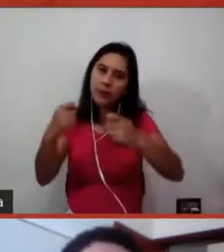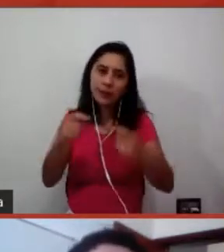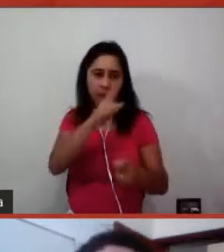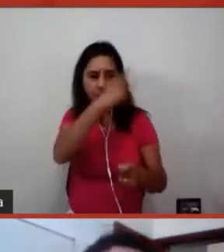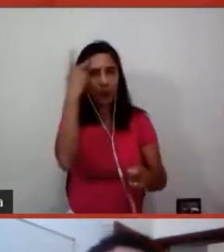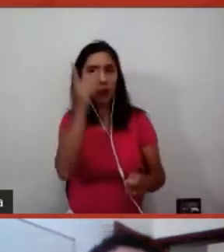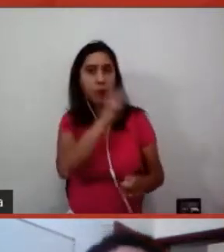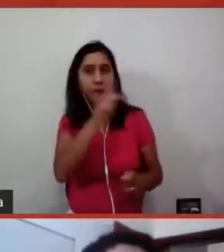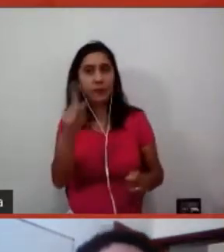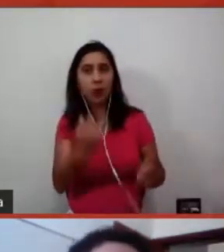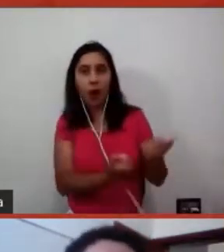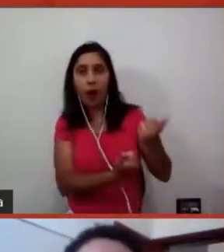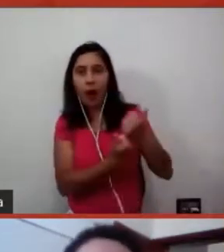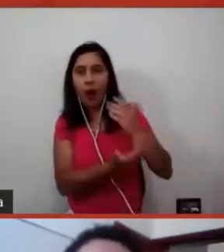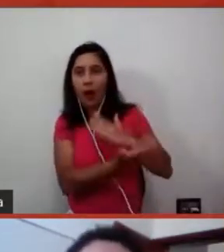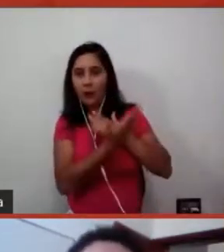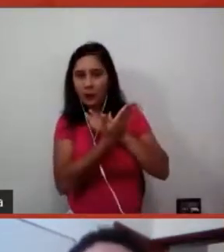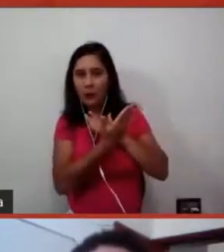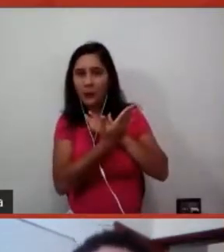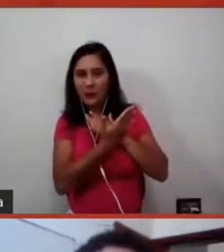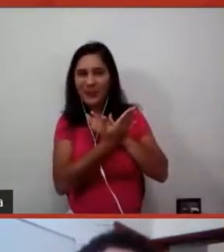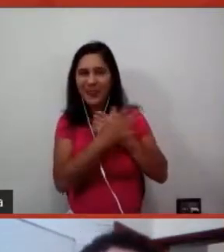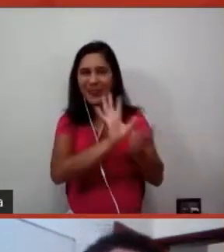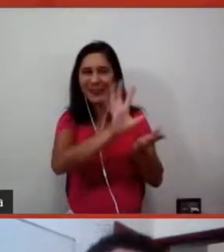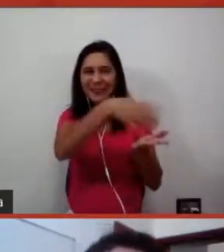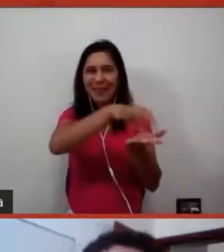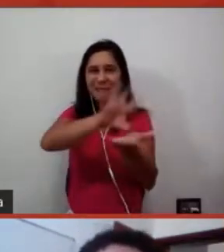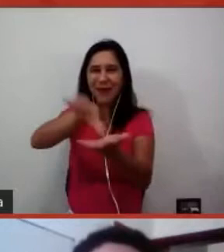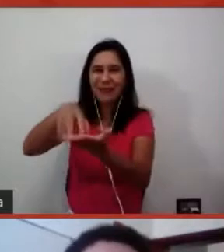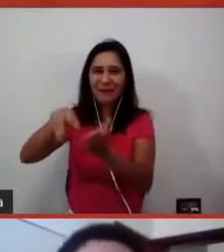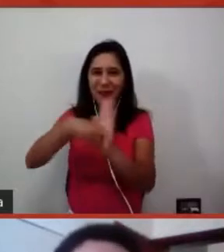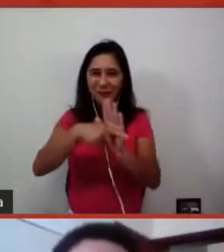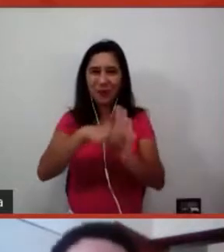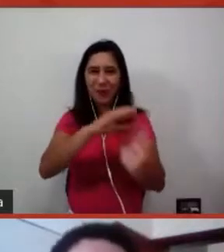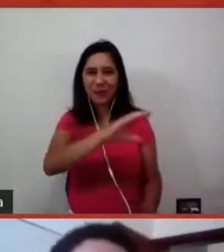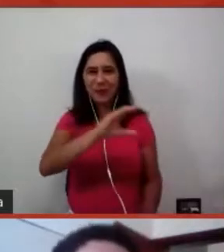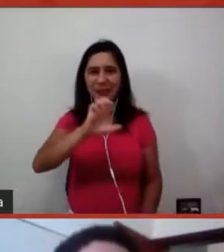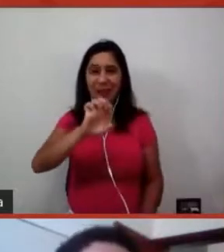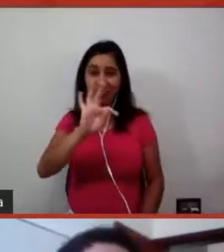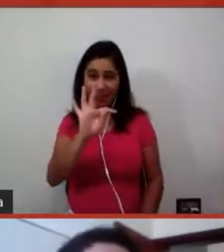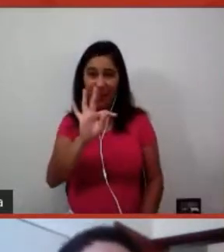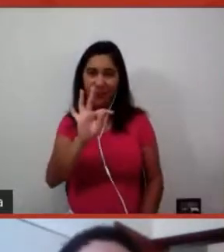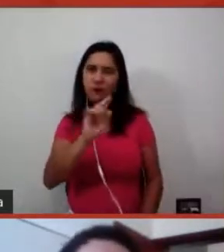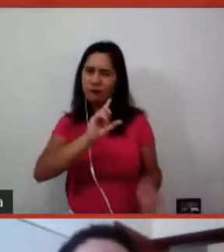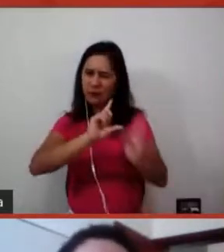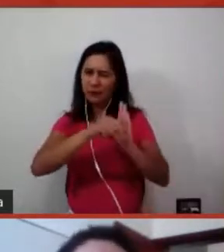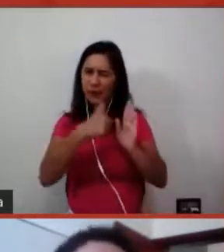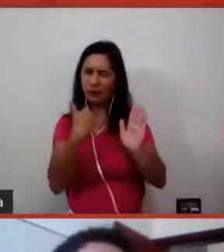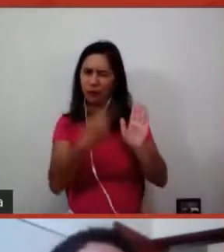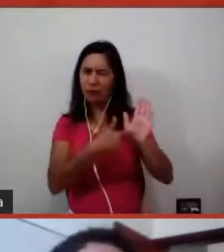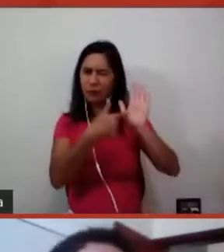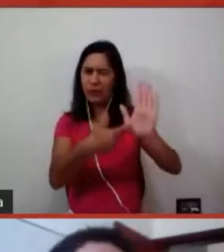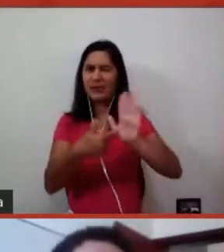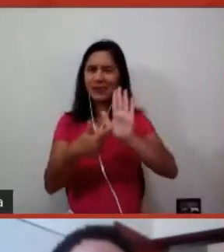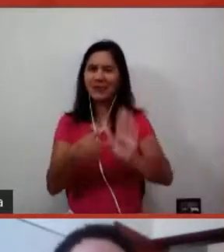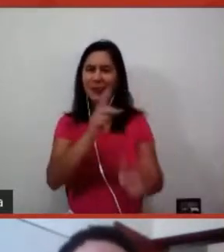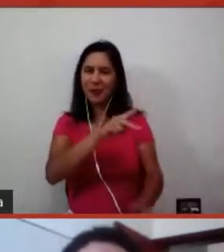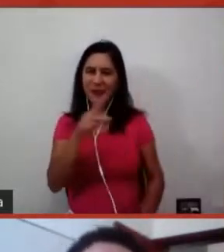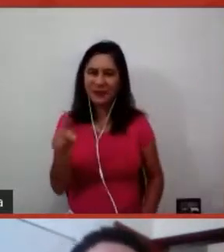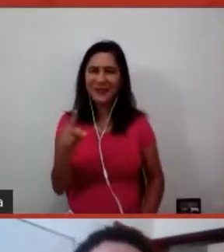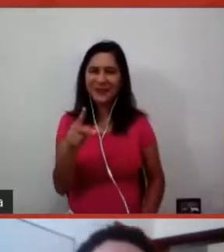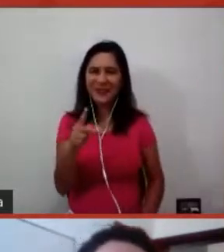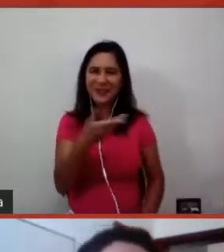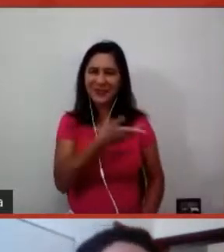colegas professores aqui dos diferentes departamentos do CCT, os quais eu vou apresentar daqui a pouco, né? Foi